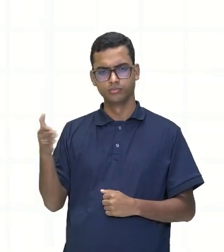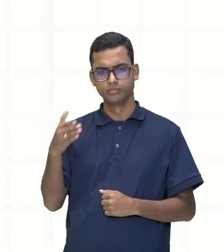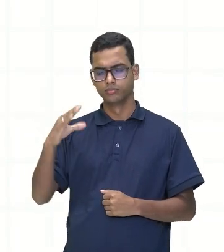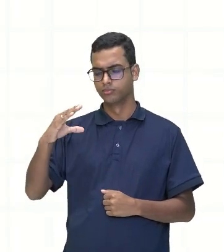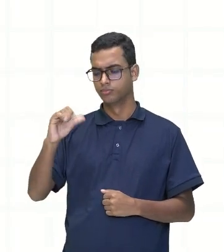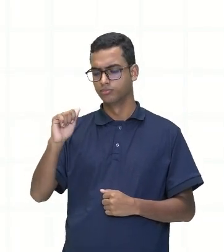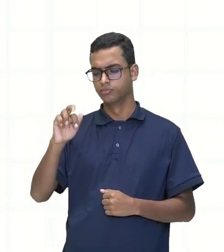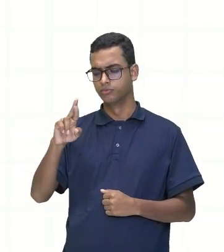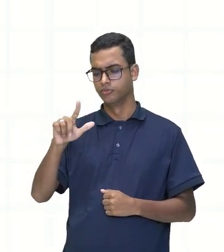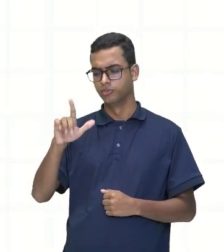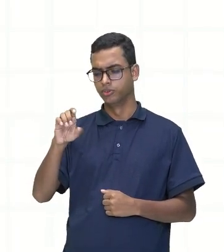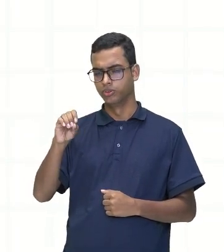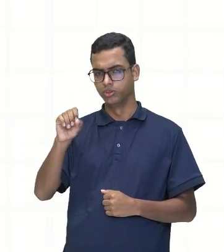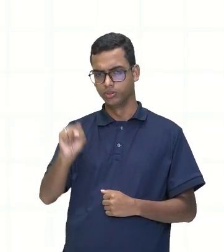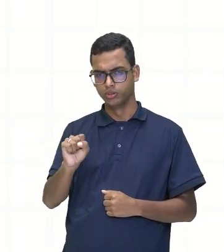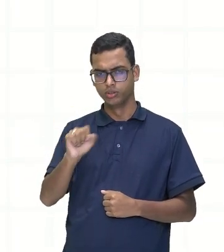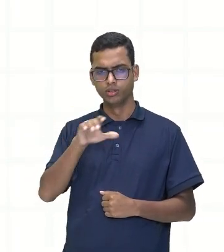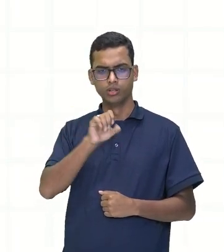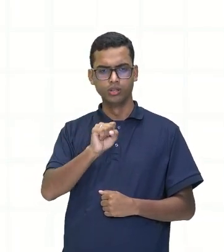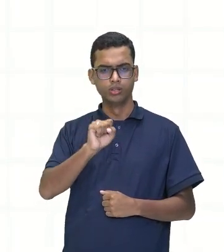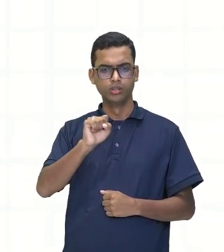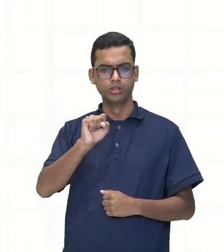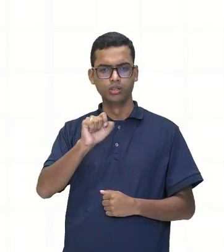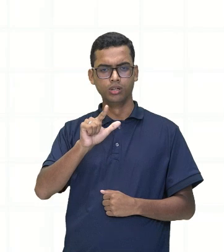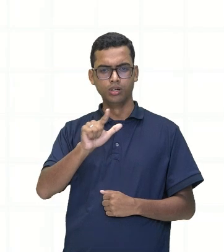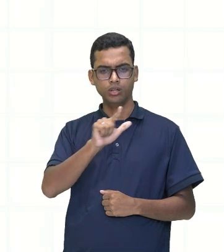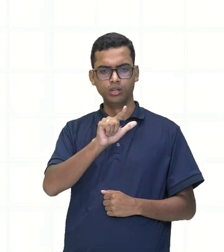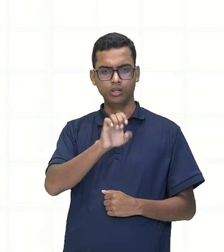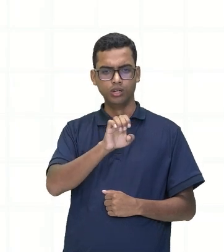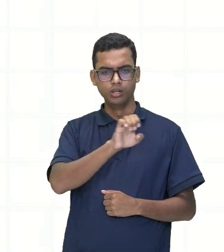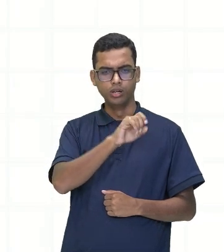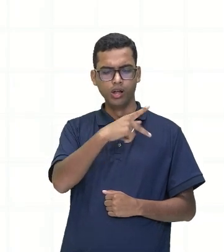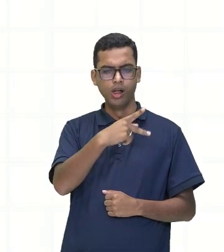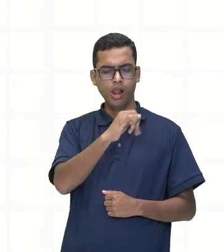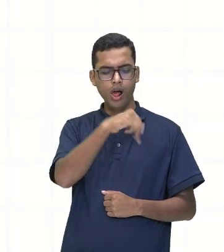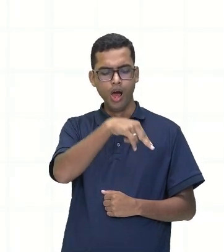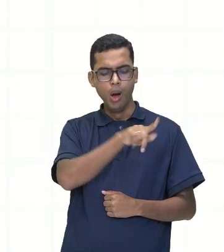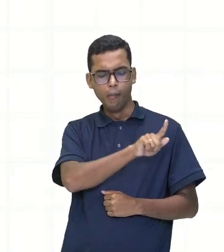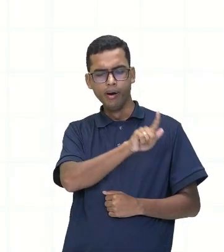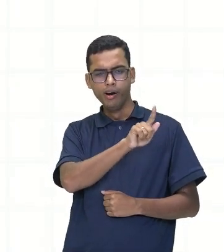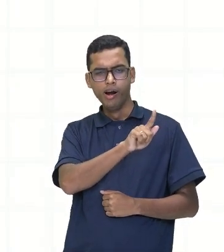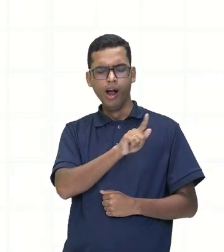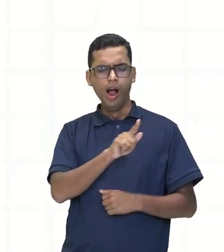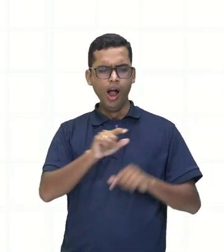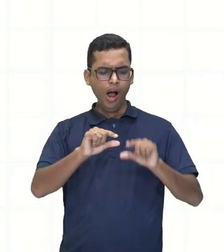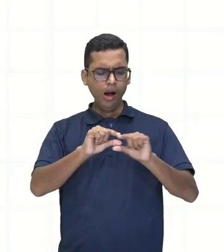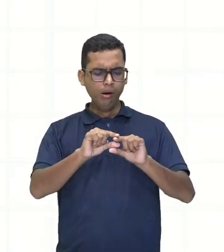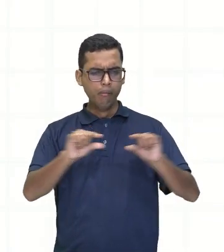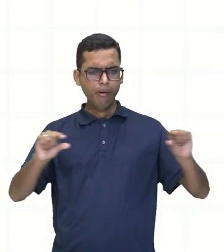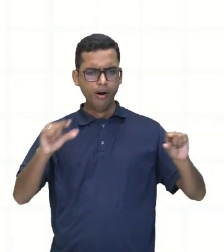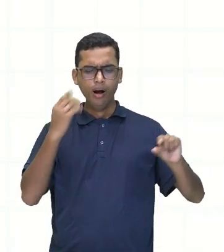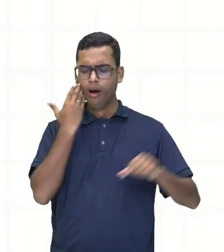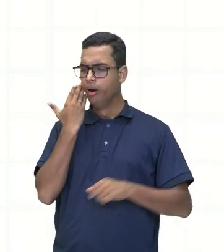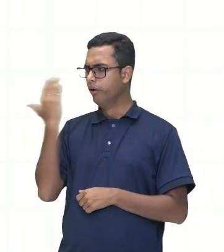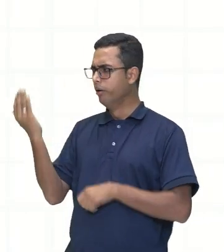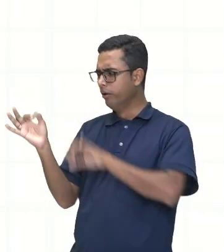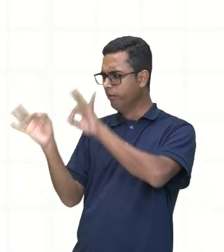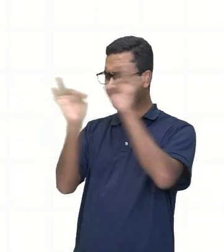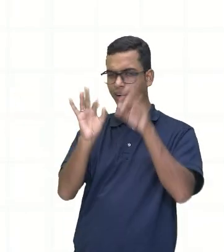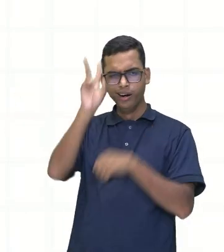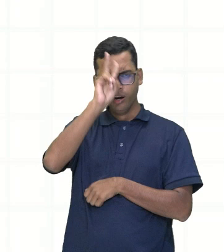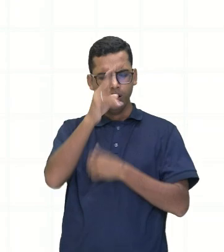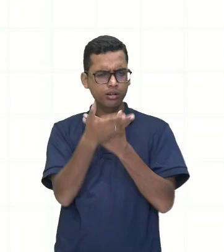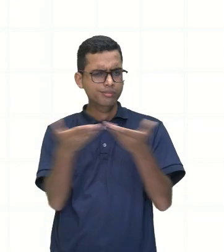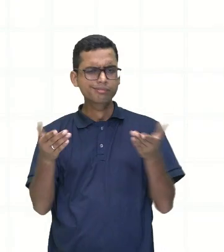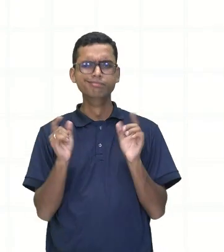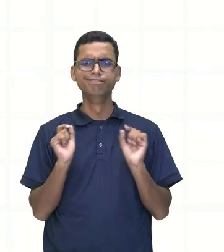sleeping? Carlos estava dormindo? Was Carlos sleeping? Lembre-se de colocar